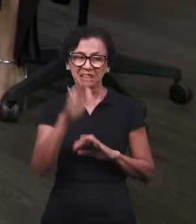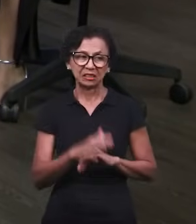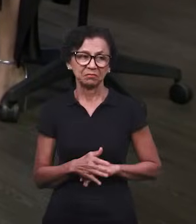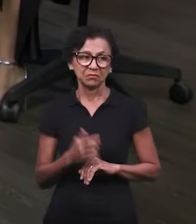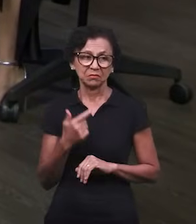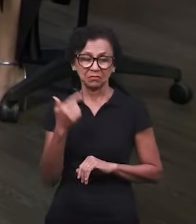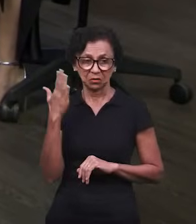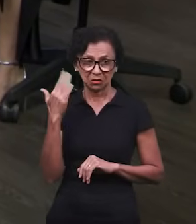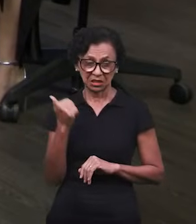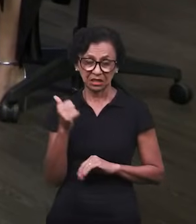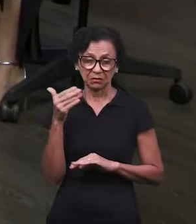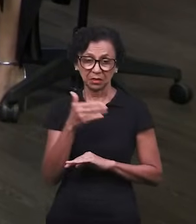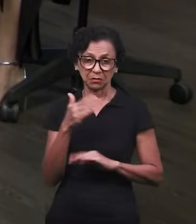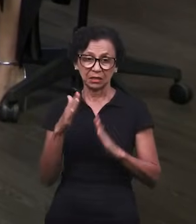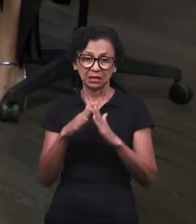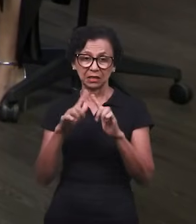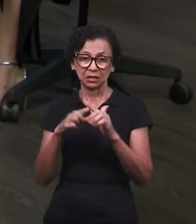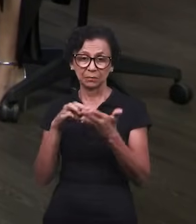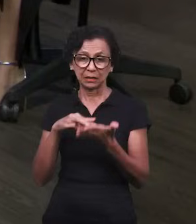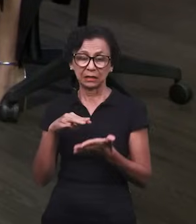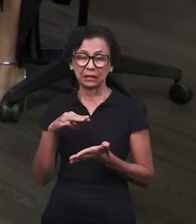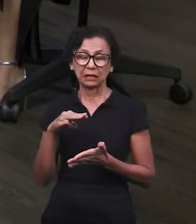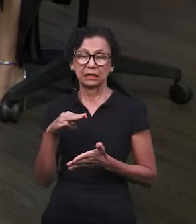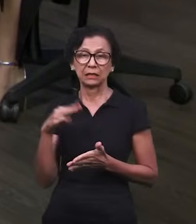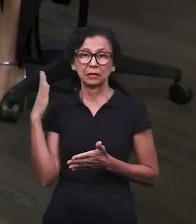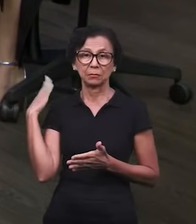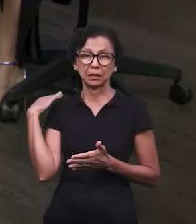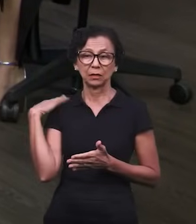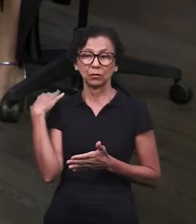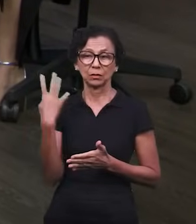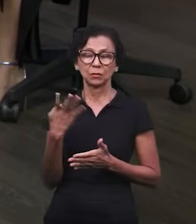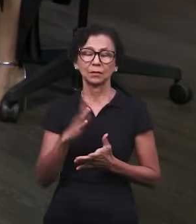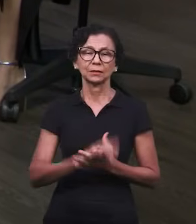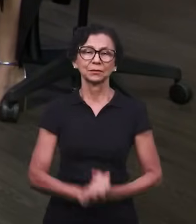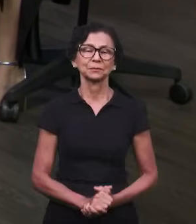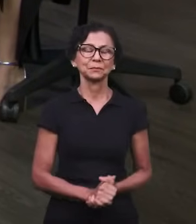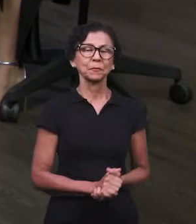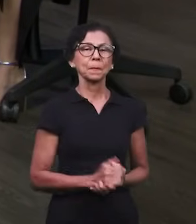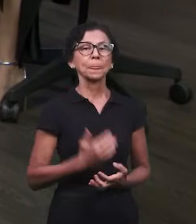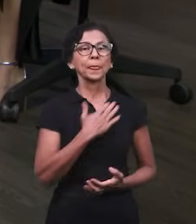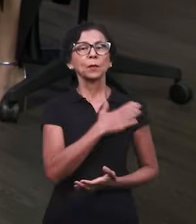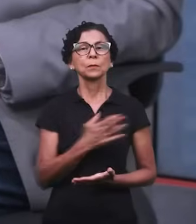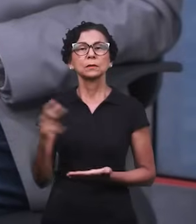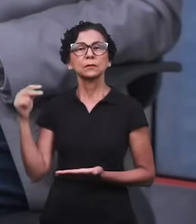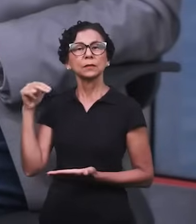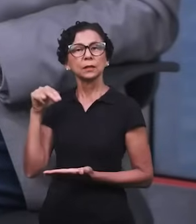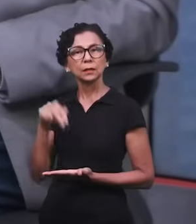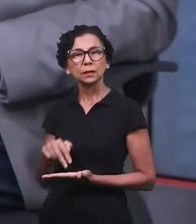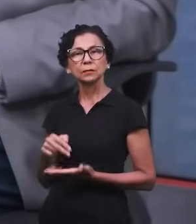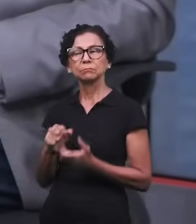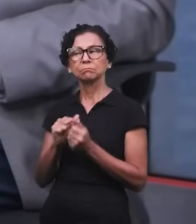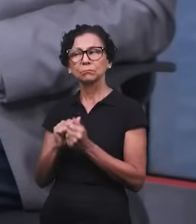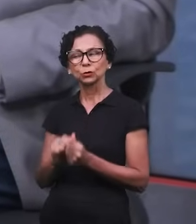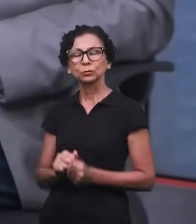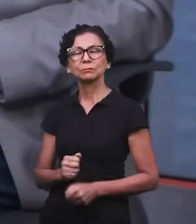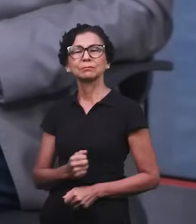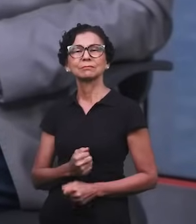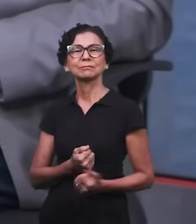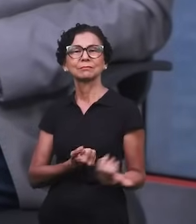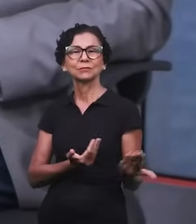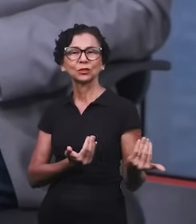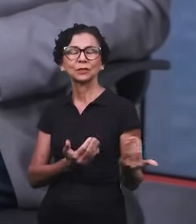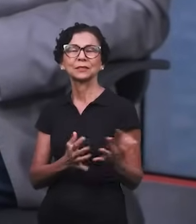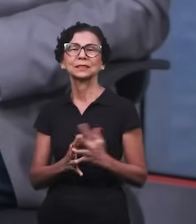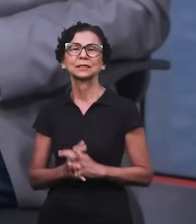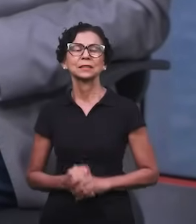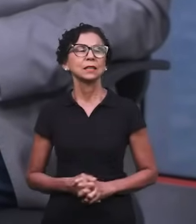mesmo. Adriano, você é professor universitário? Sim, professor na UFES. E a sua formação? Eu sou economista. Uhum.